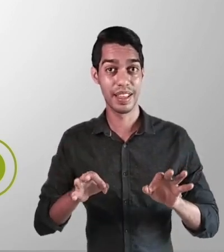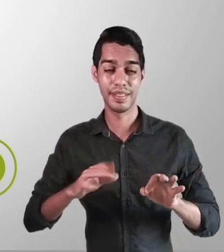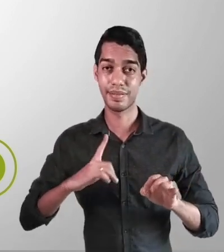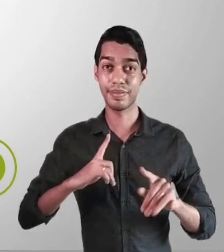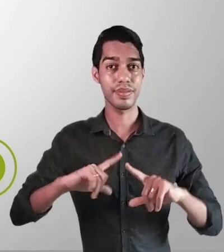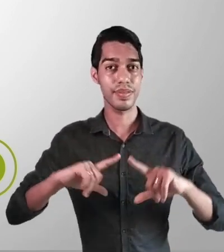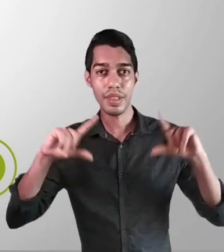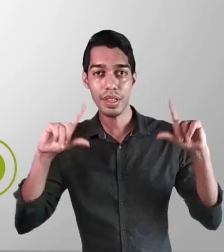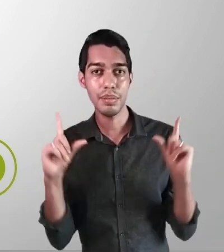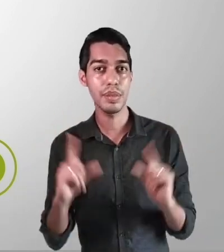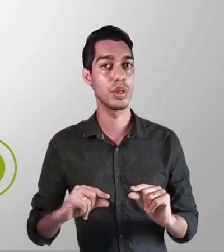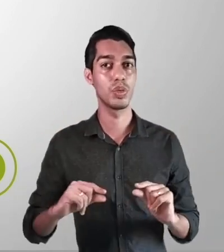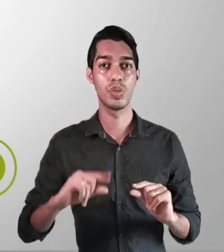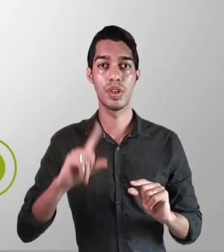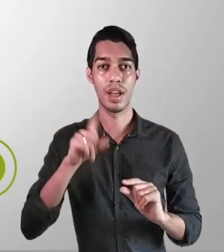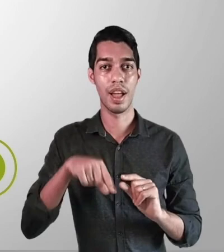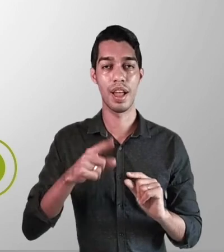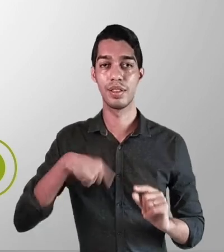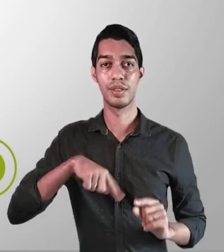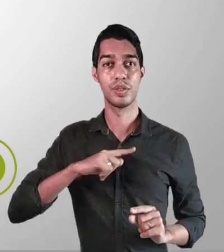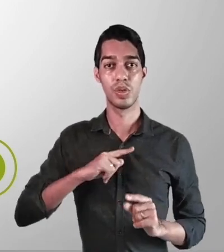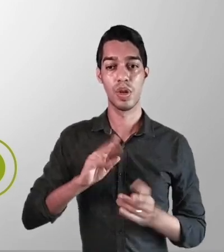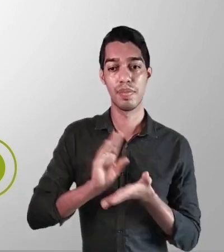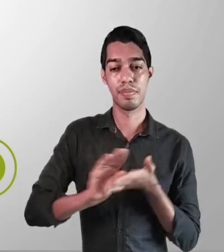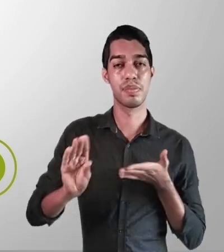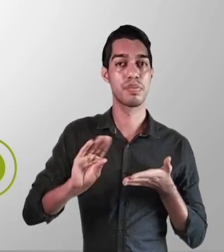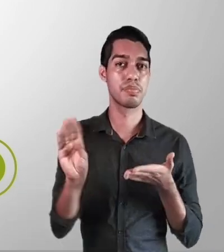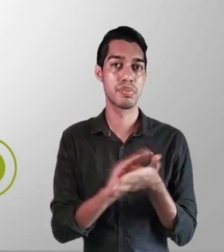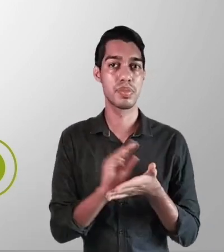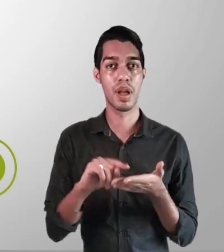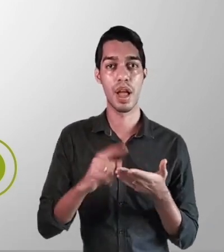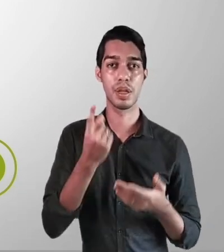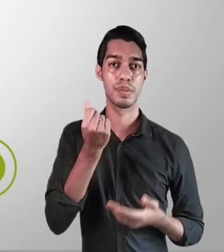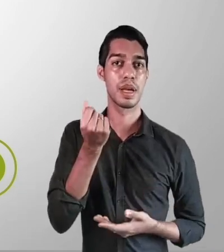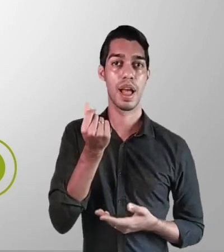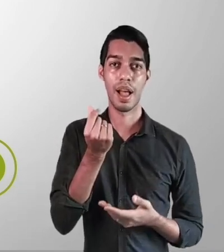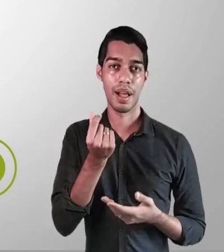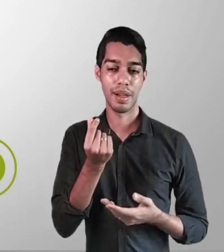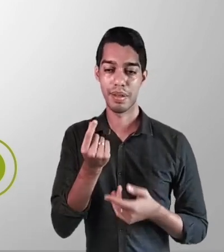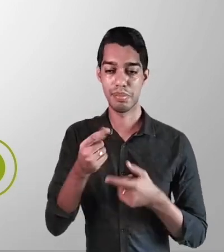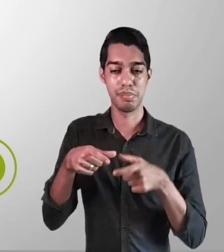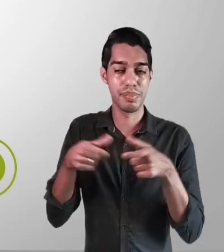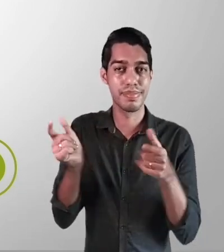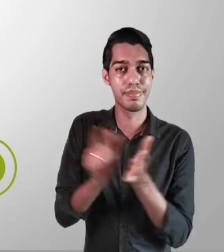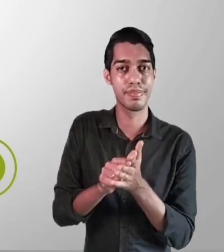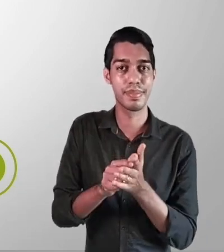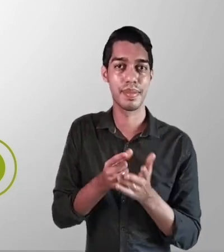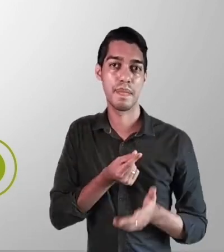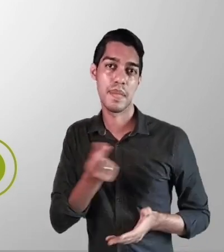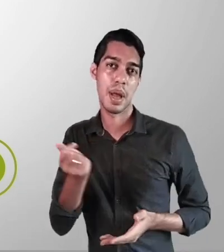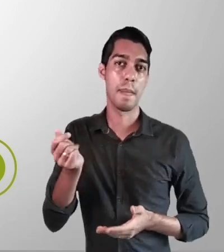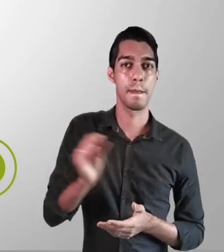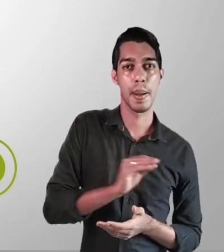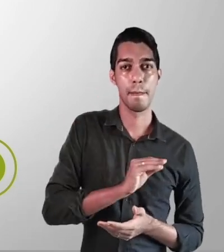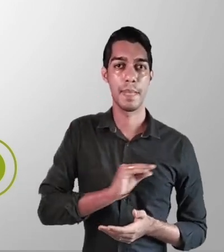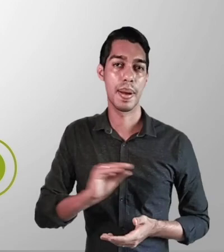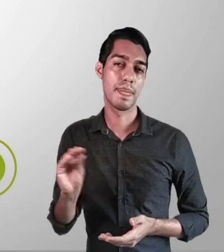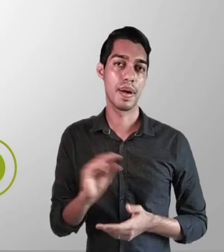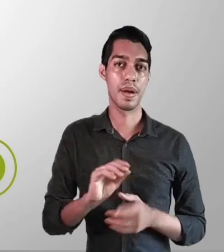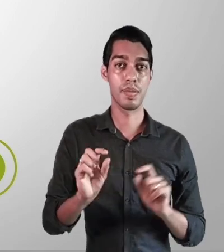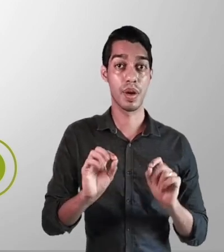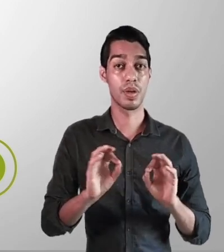diminui a transação em numerário, em espécie. Nós estamos falando aí de cifras